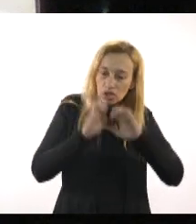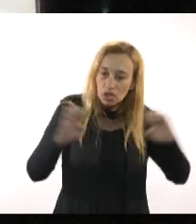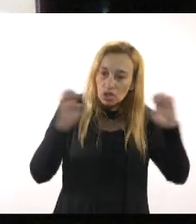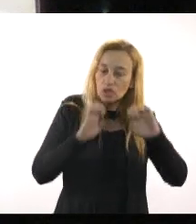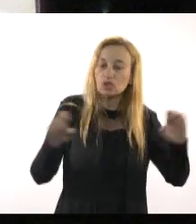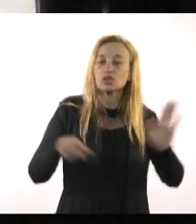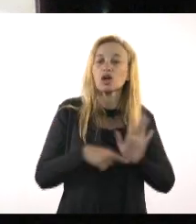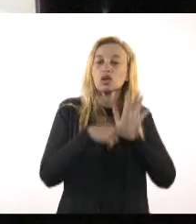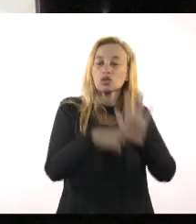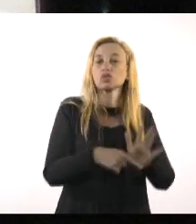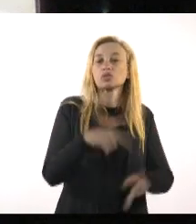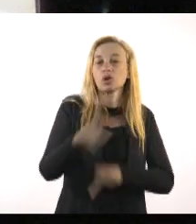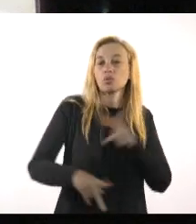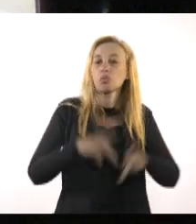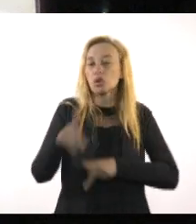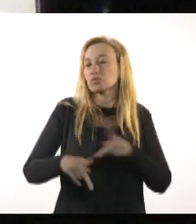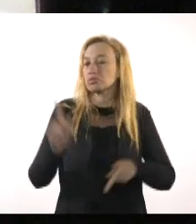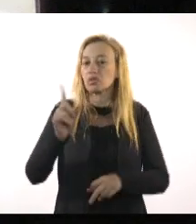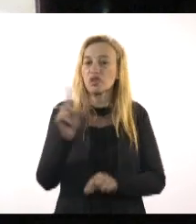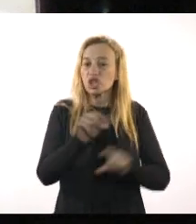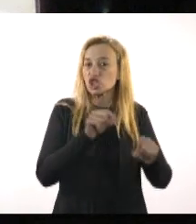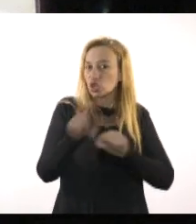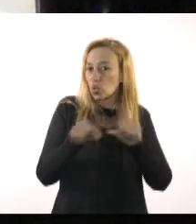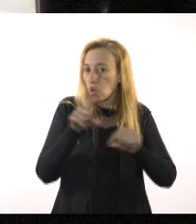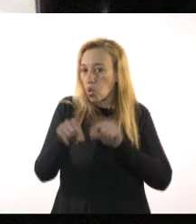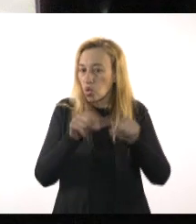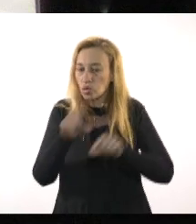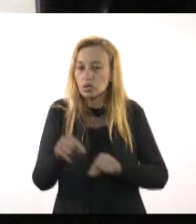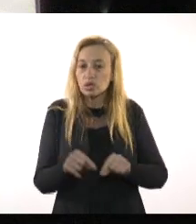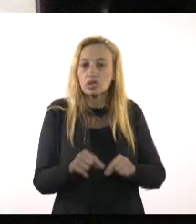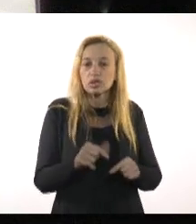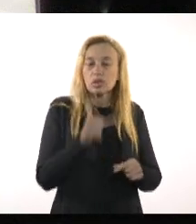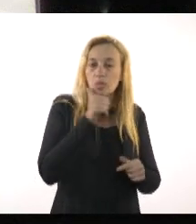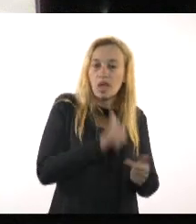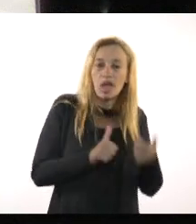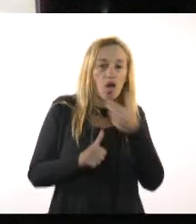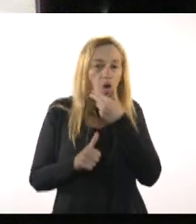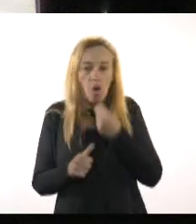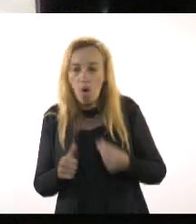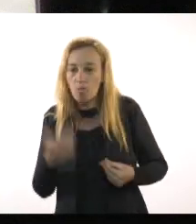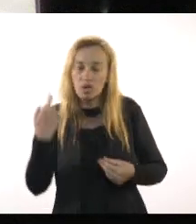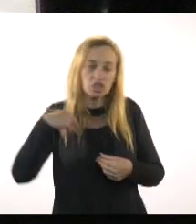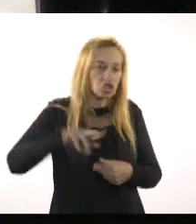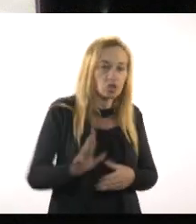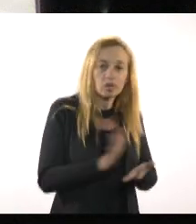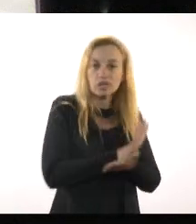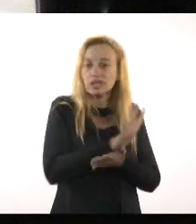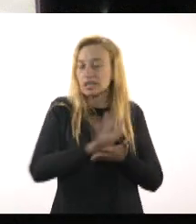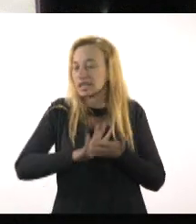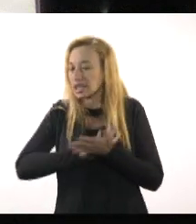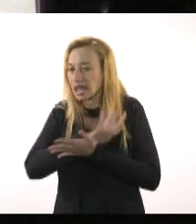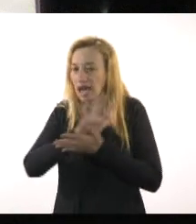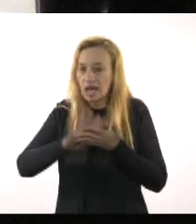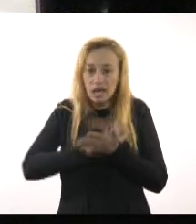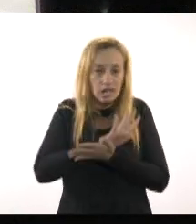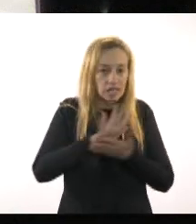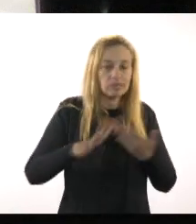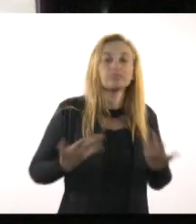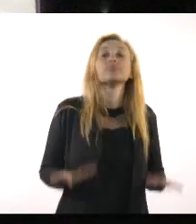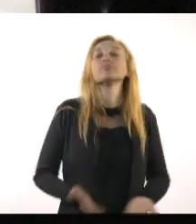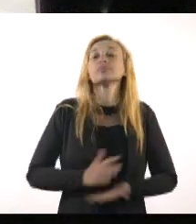povo, que não faz distinção de sexo, de credo, de raça,